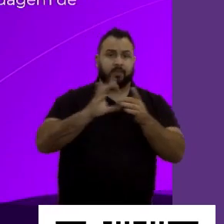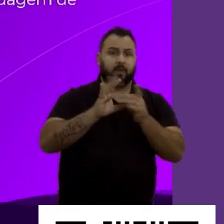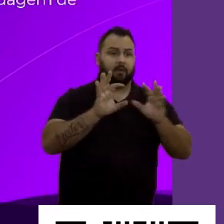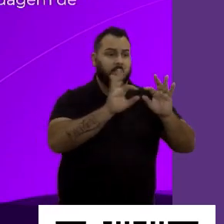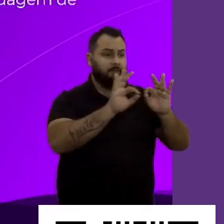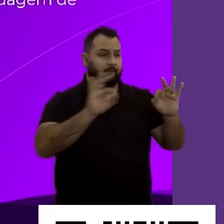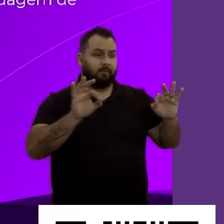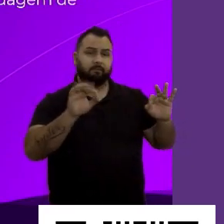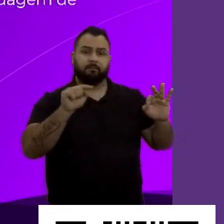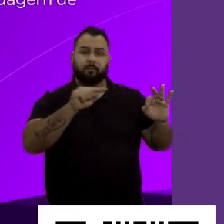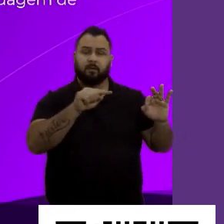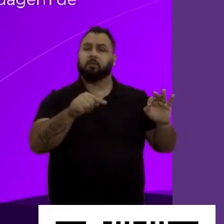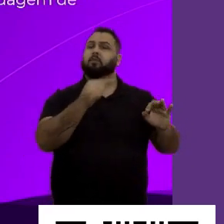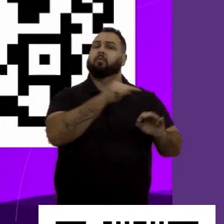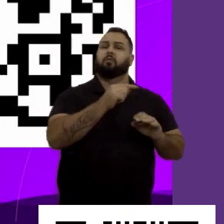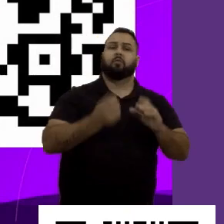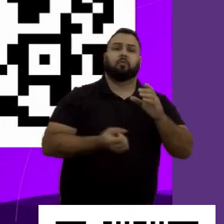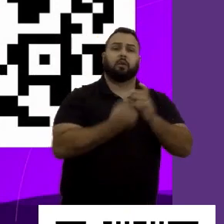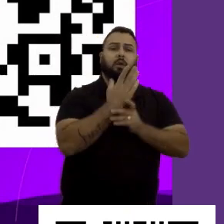github